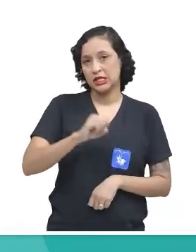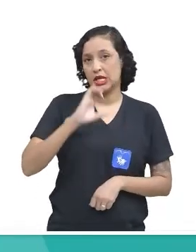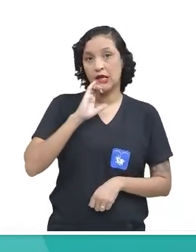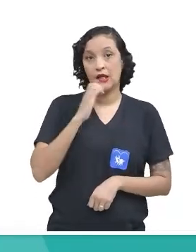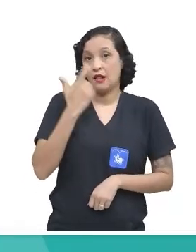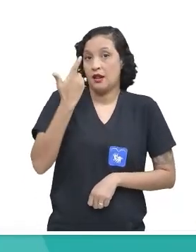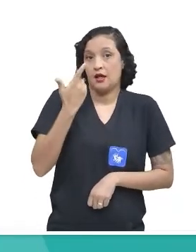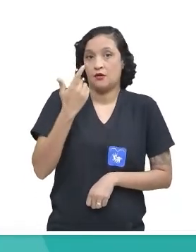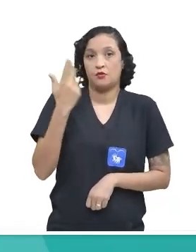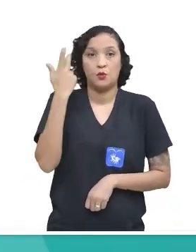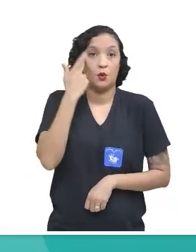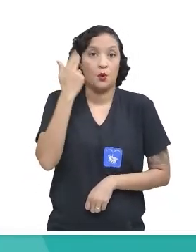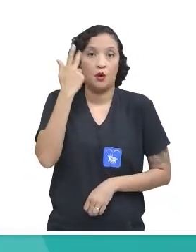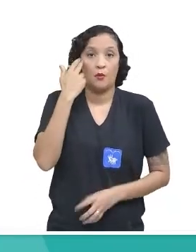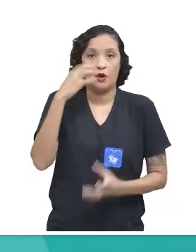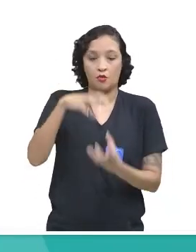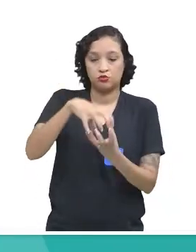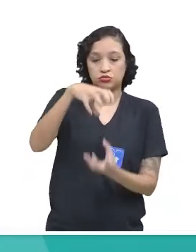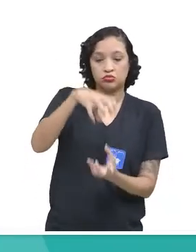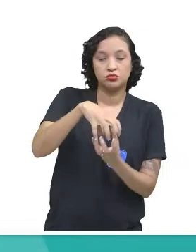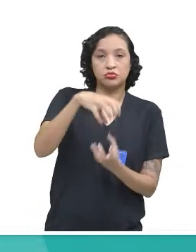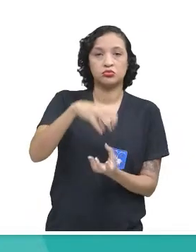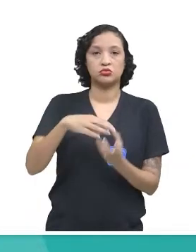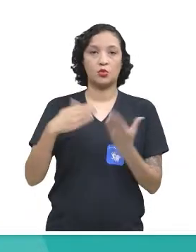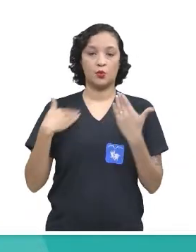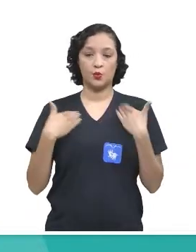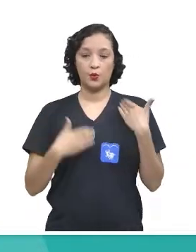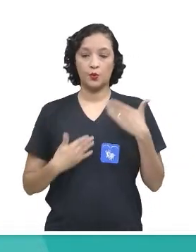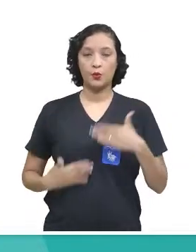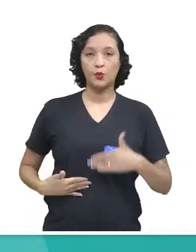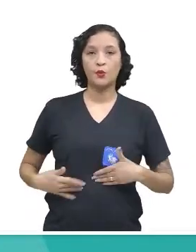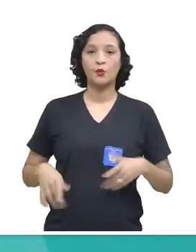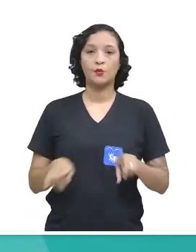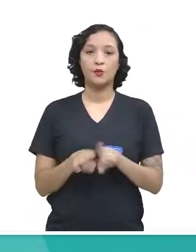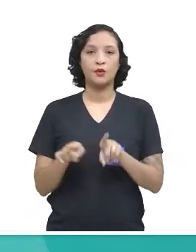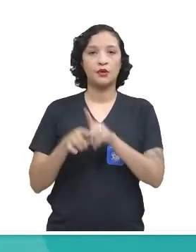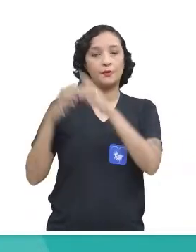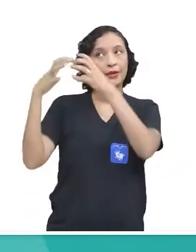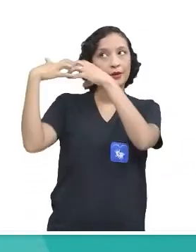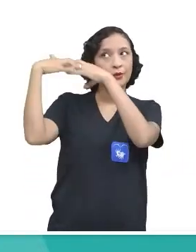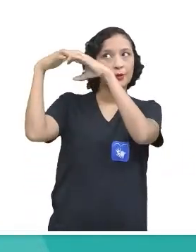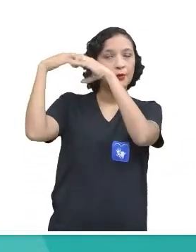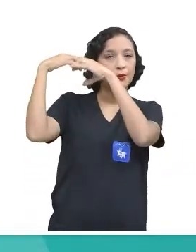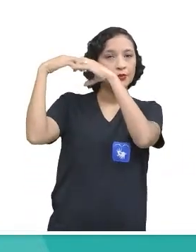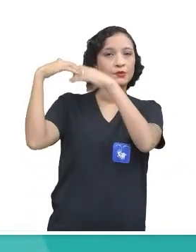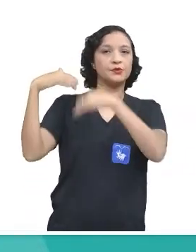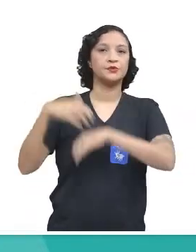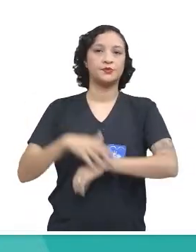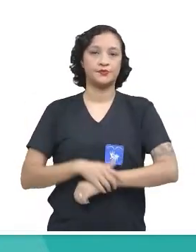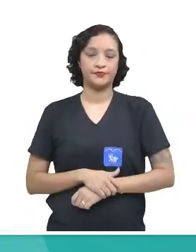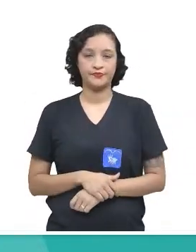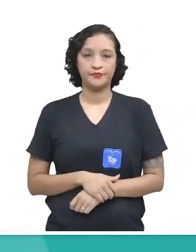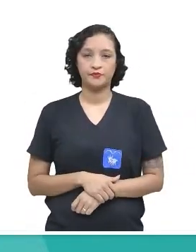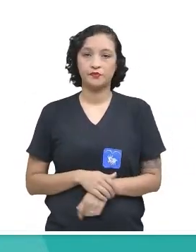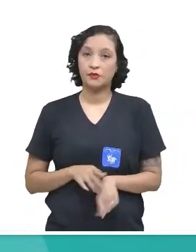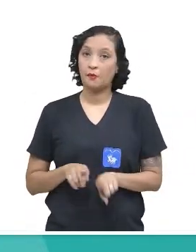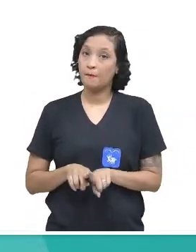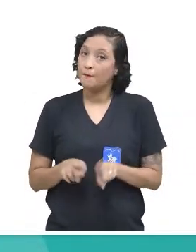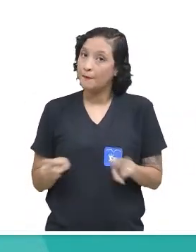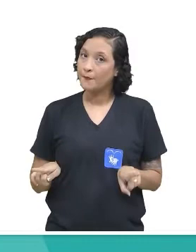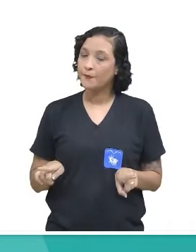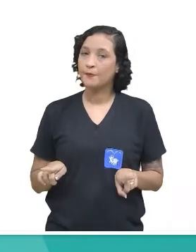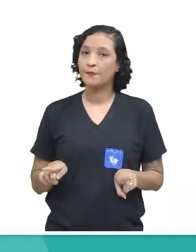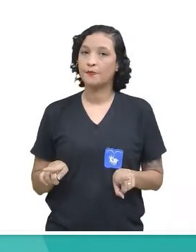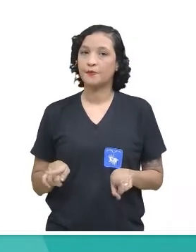do envelhecimento, tanto o declínio físico quanto o declínio cognitivo. Porém, com